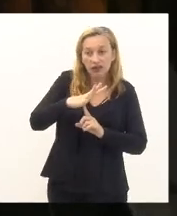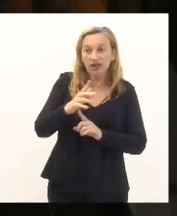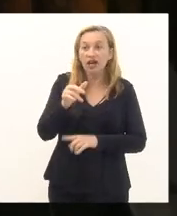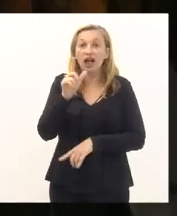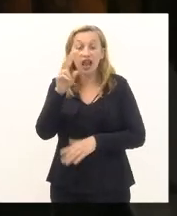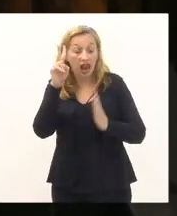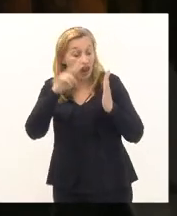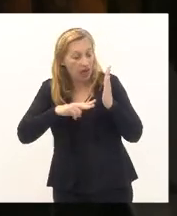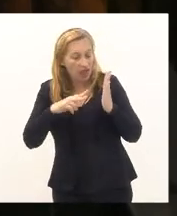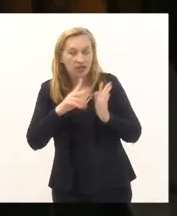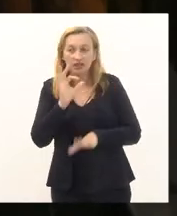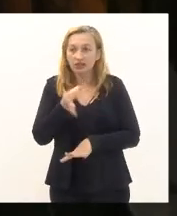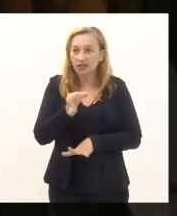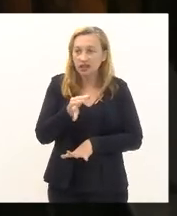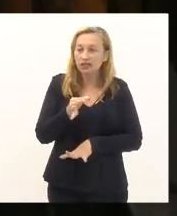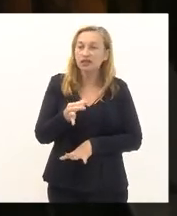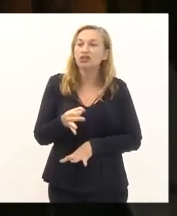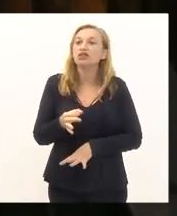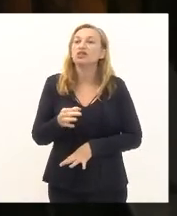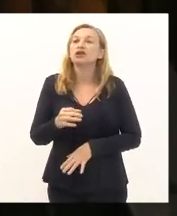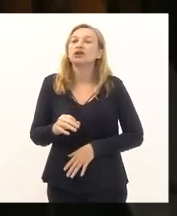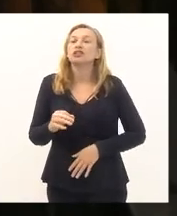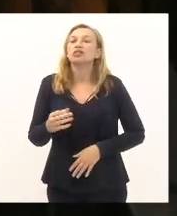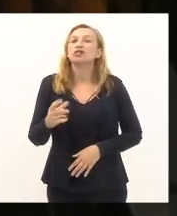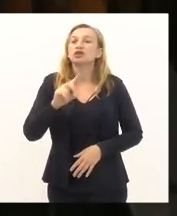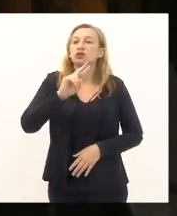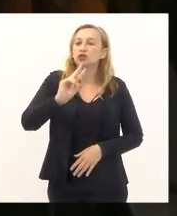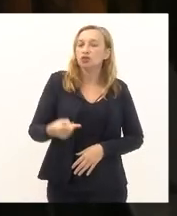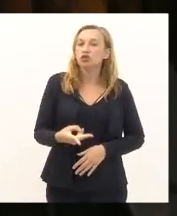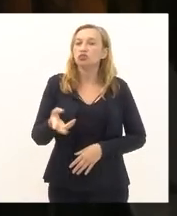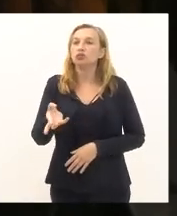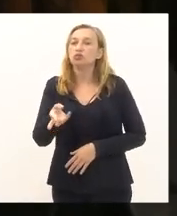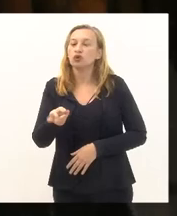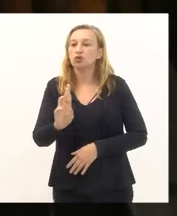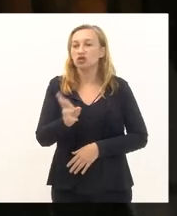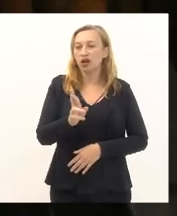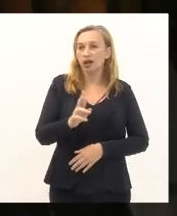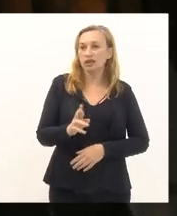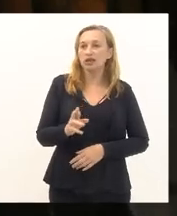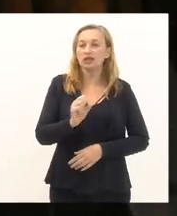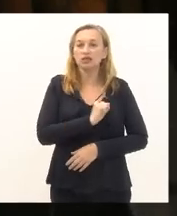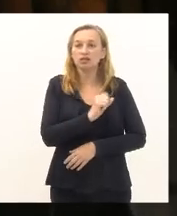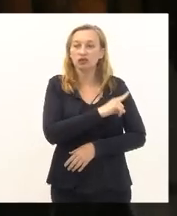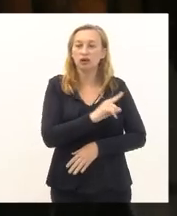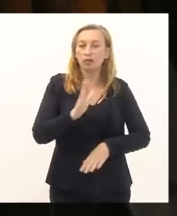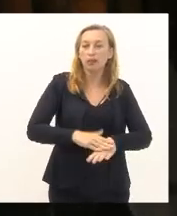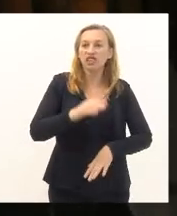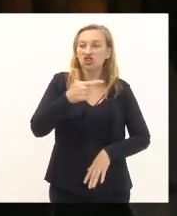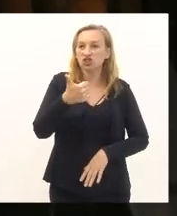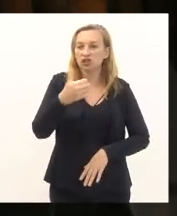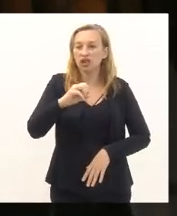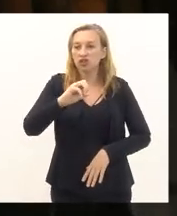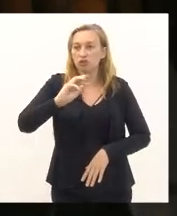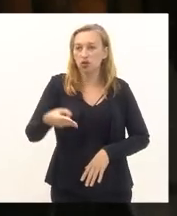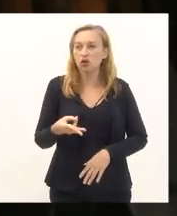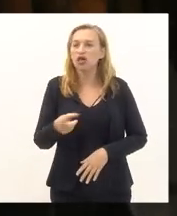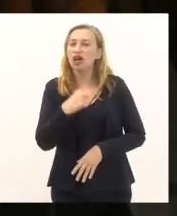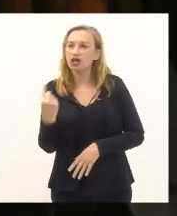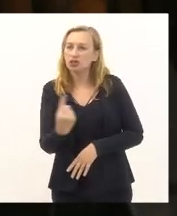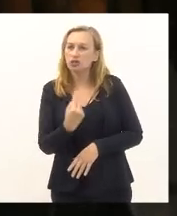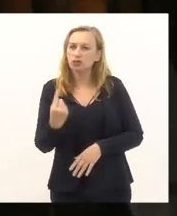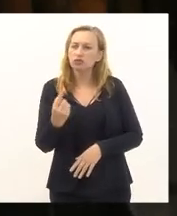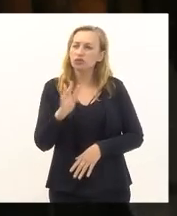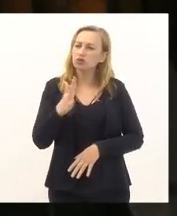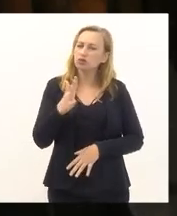Valer, só em Petrópolis o gasto foi de R$ 2 milhões. Em São Gonçalo, a gente acredita que vai ser de mais uns 10 milhões. A nossa